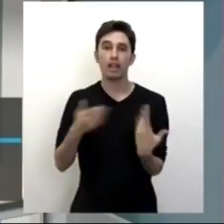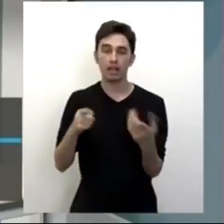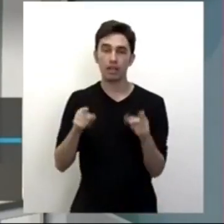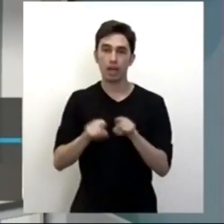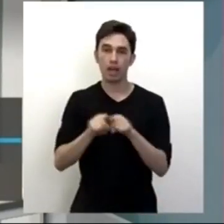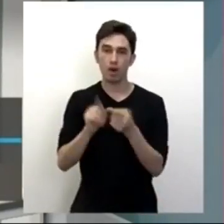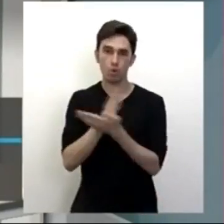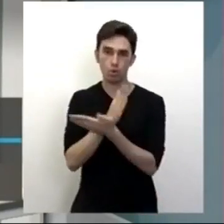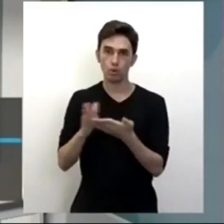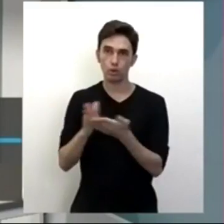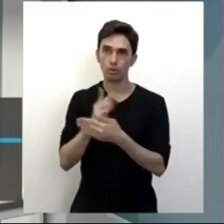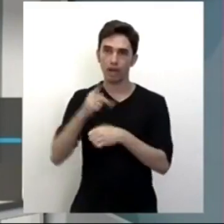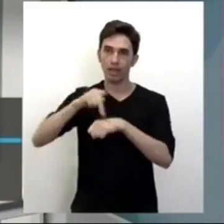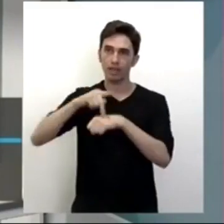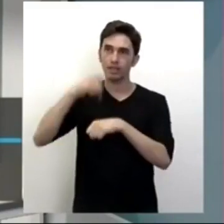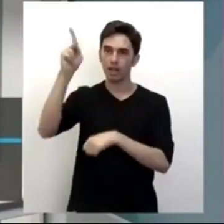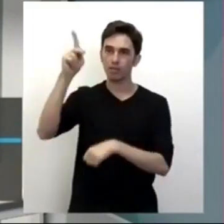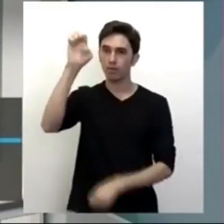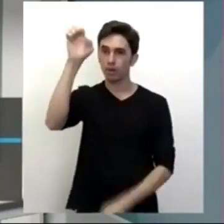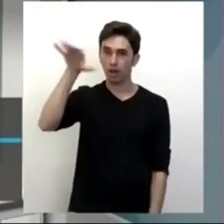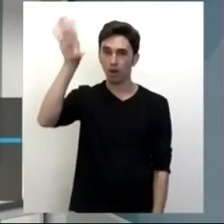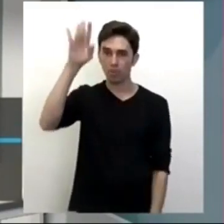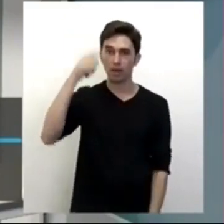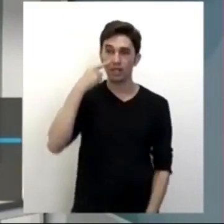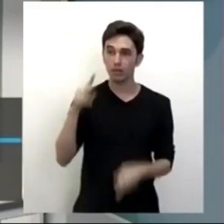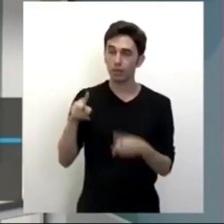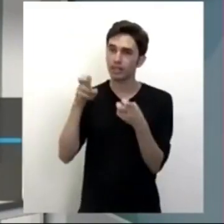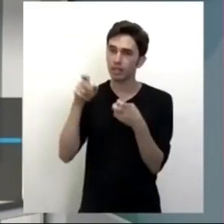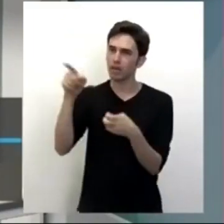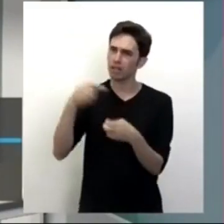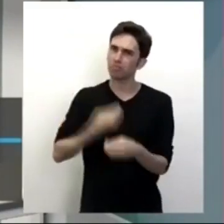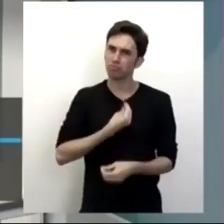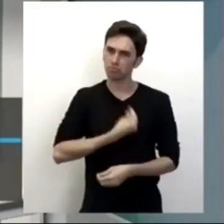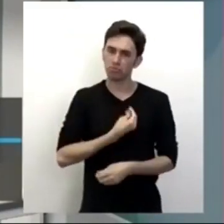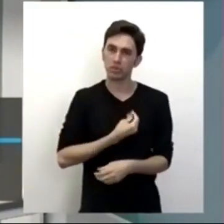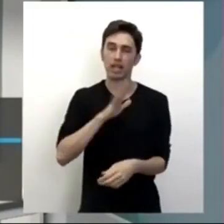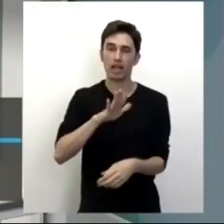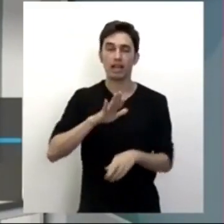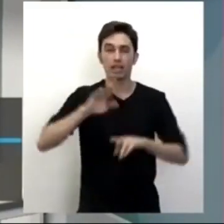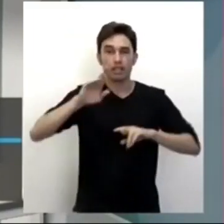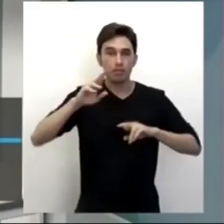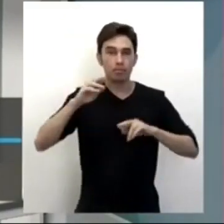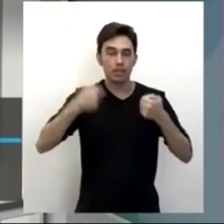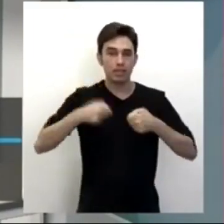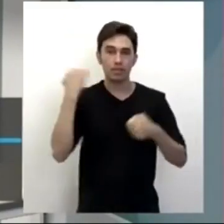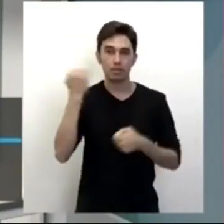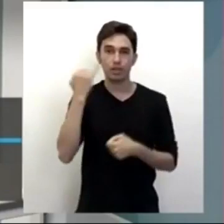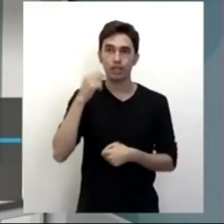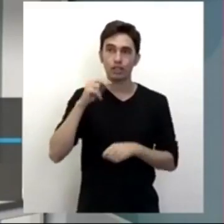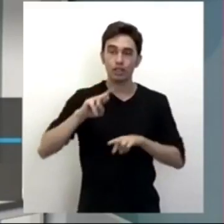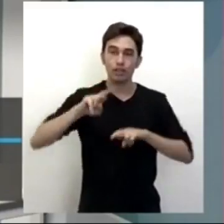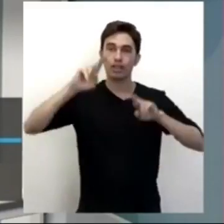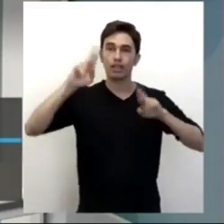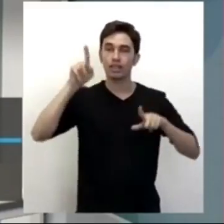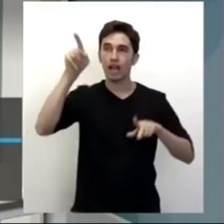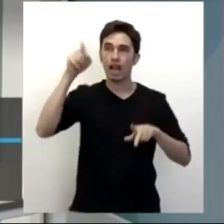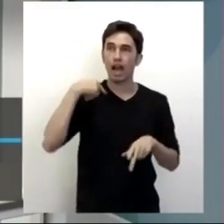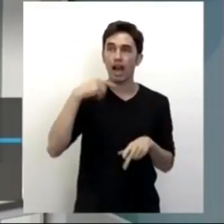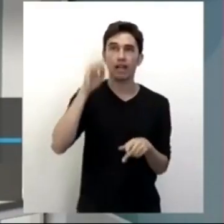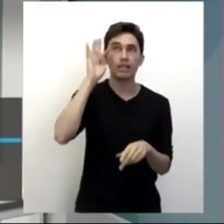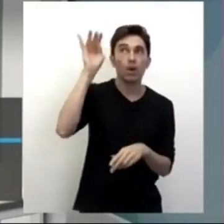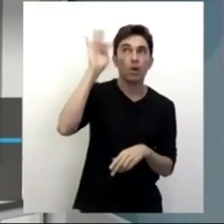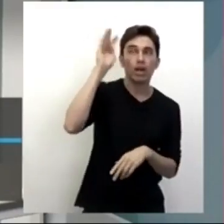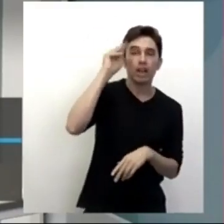nesse sentido, nós precisamos diferenciar a teoria e a forma prática que esse sistema